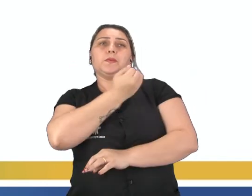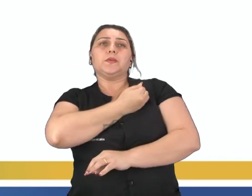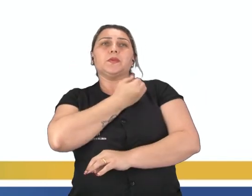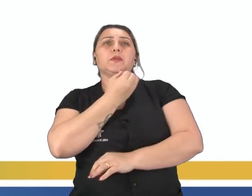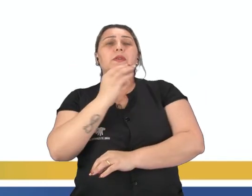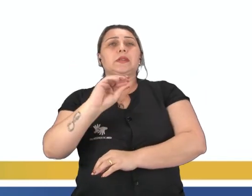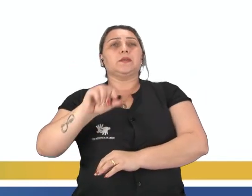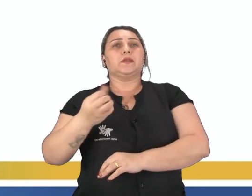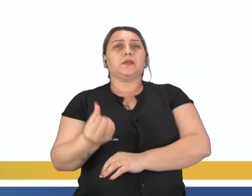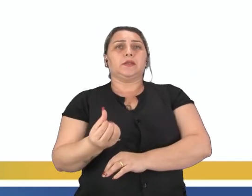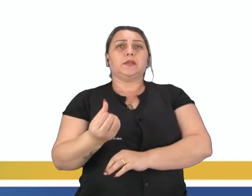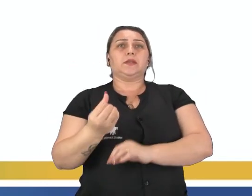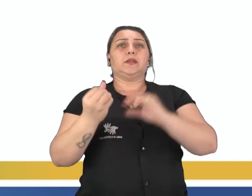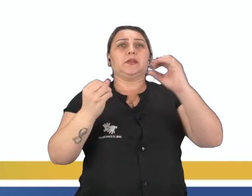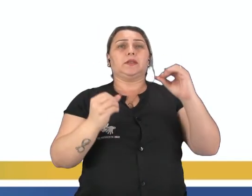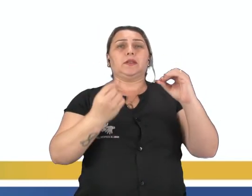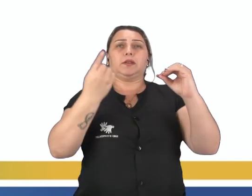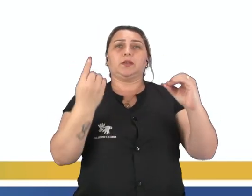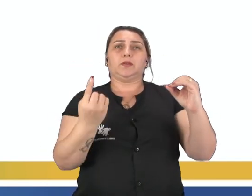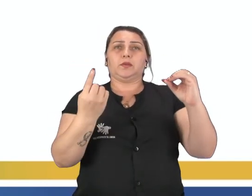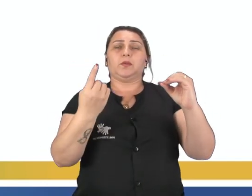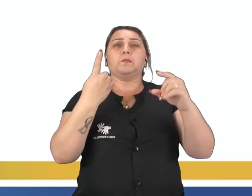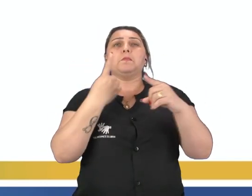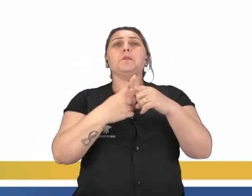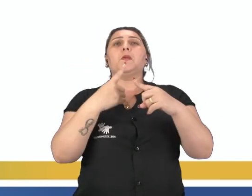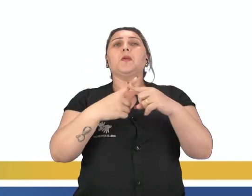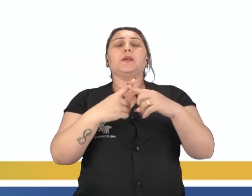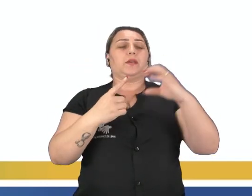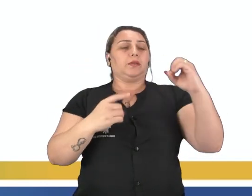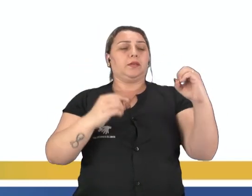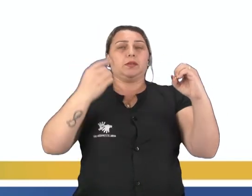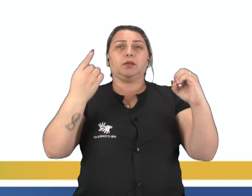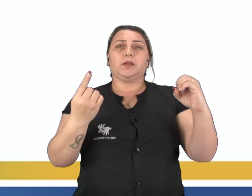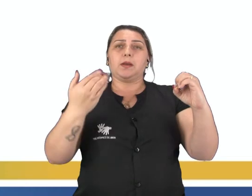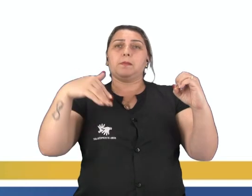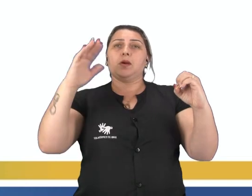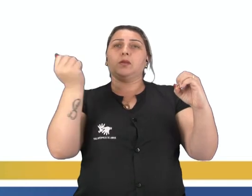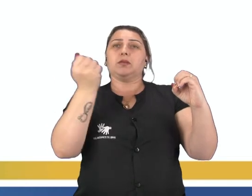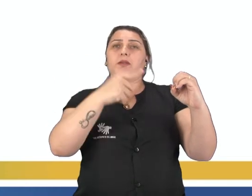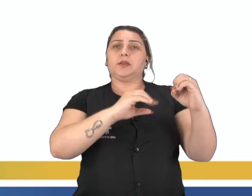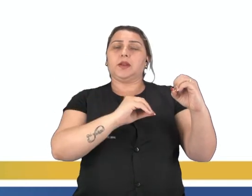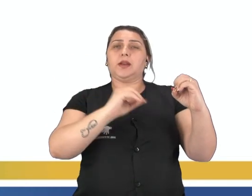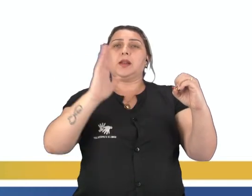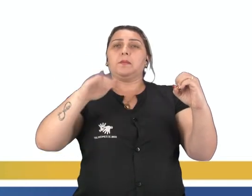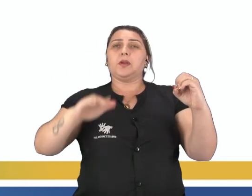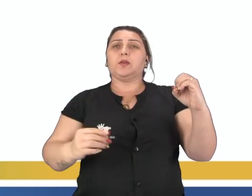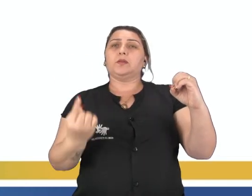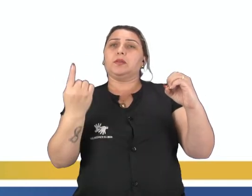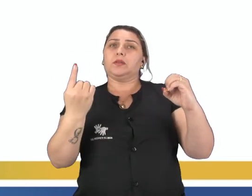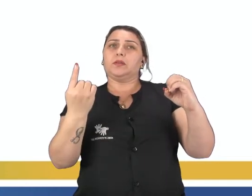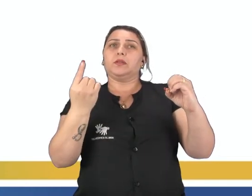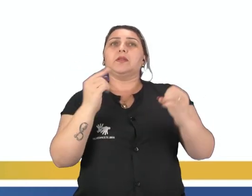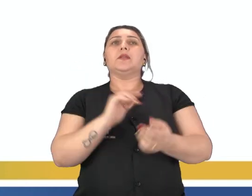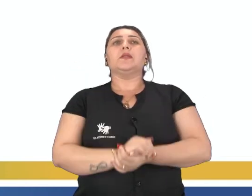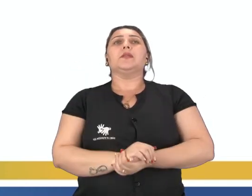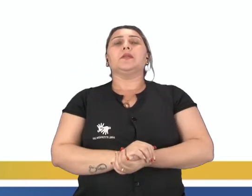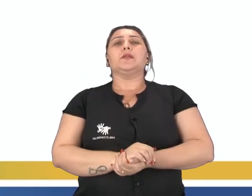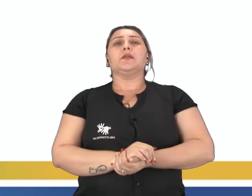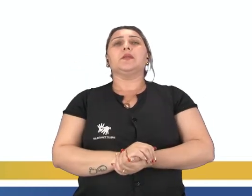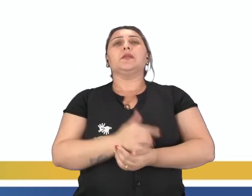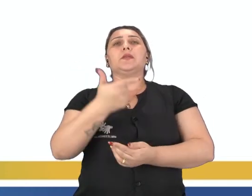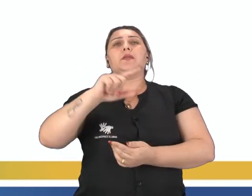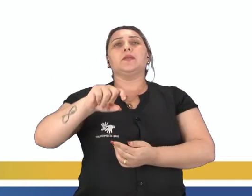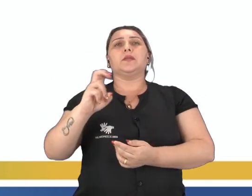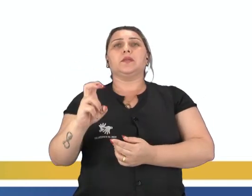Como o 0,6 está entre 0 e 1, por que ele está entre 0 e 1? Porque ele é maior do que 0 e menor do que 1. E o